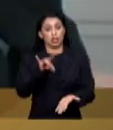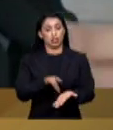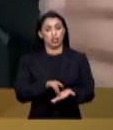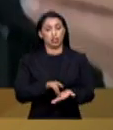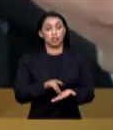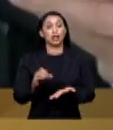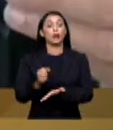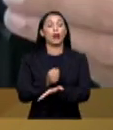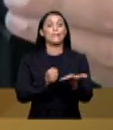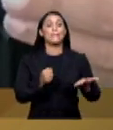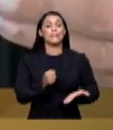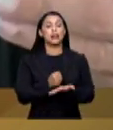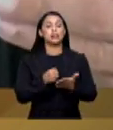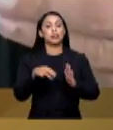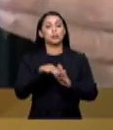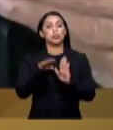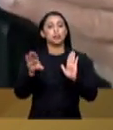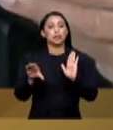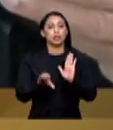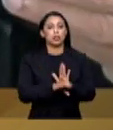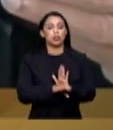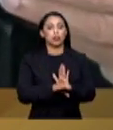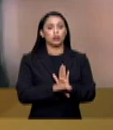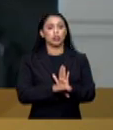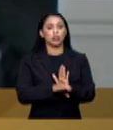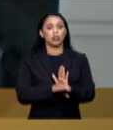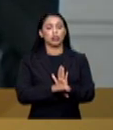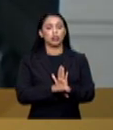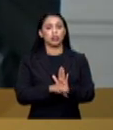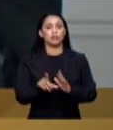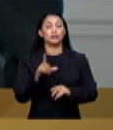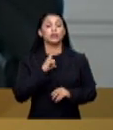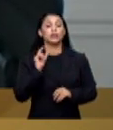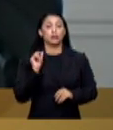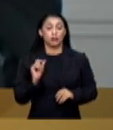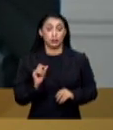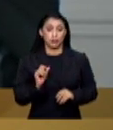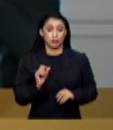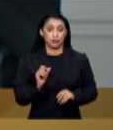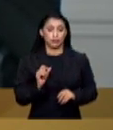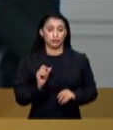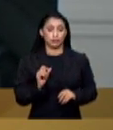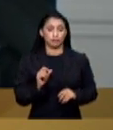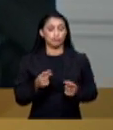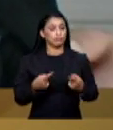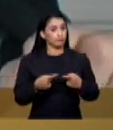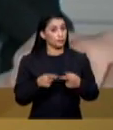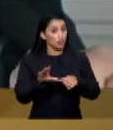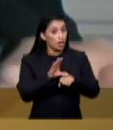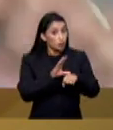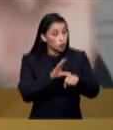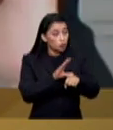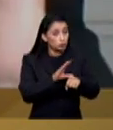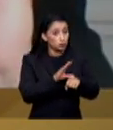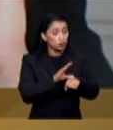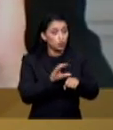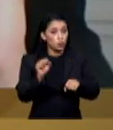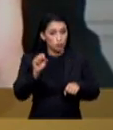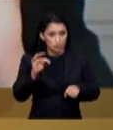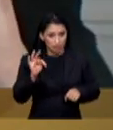premissa básica é que a cautelaridade retira força da própria previsão constitucional. E o